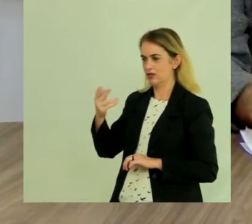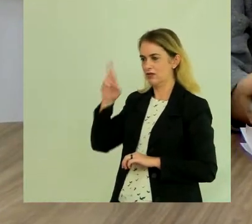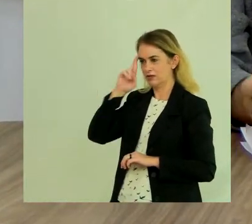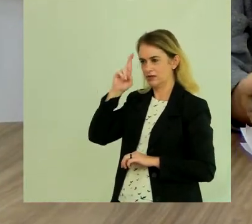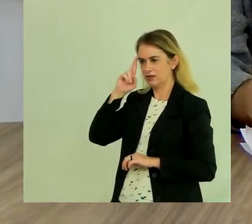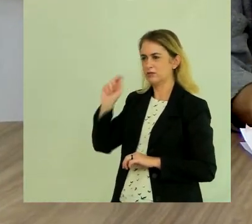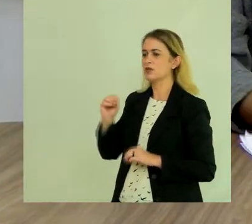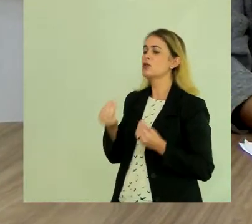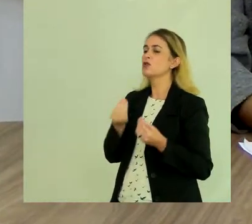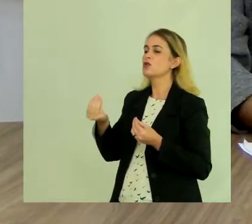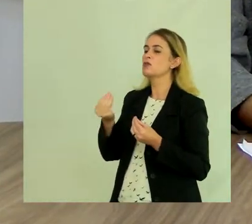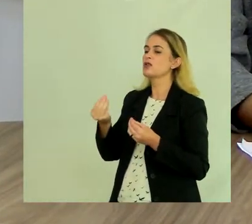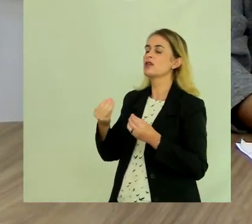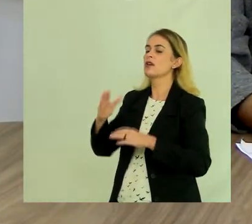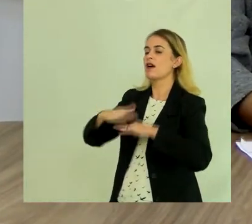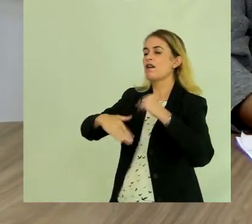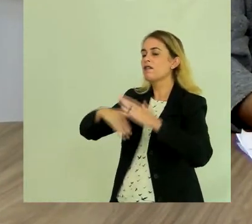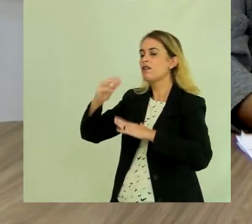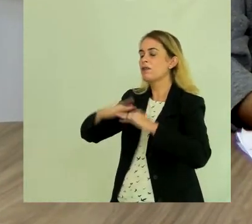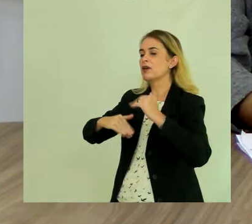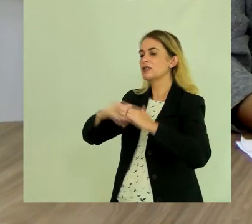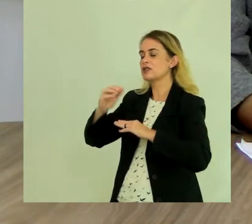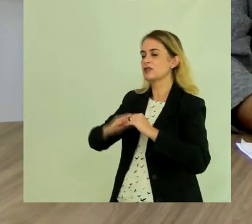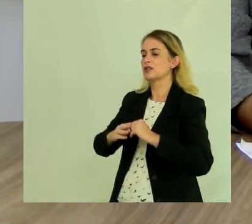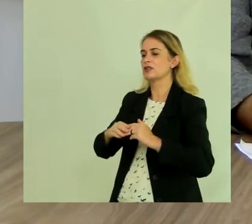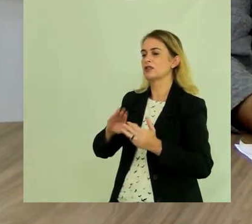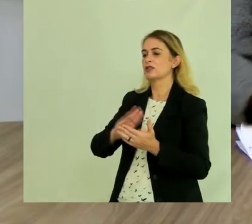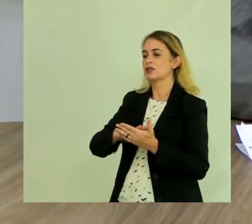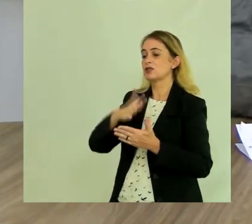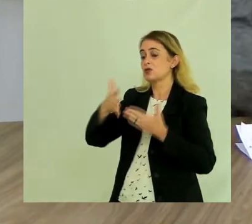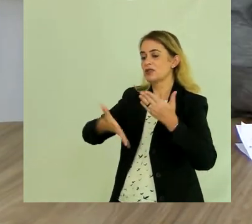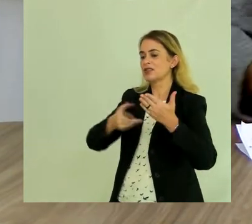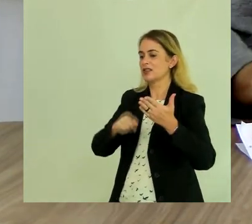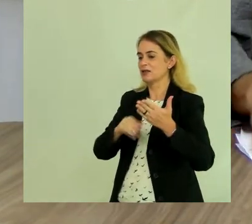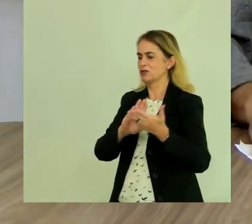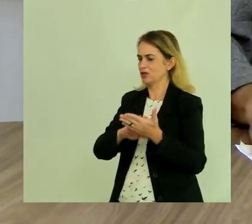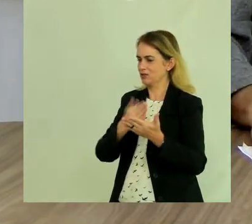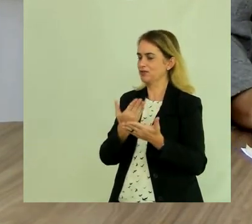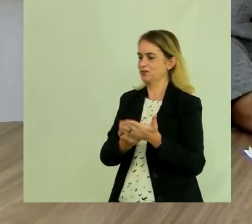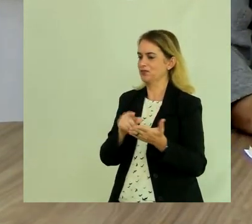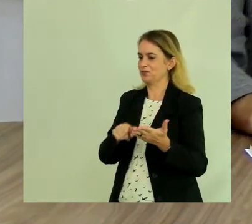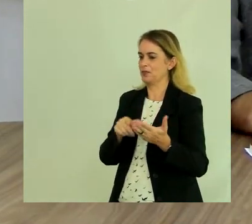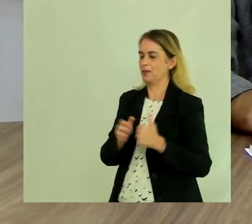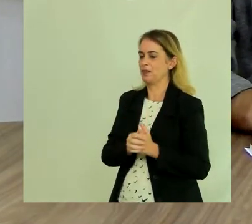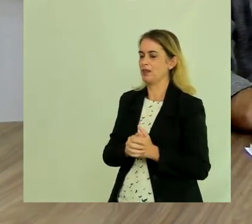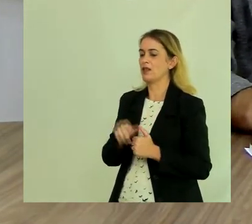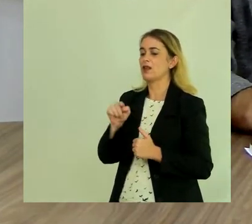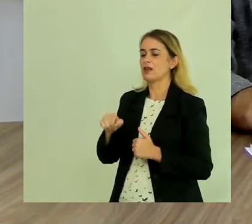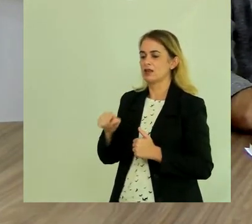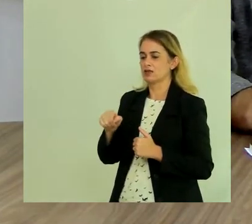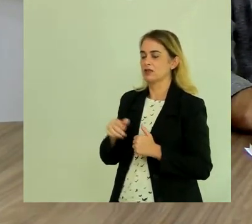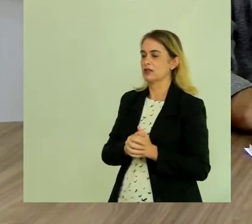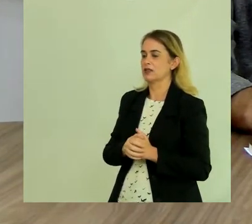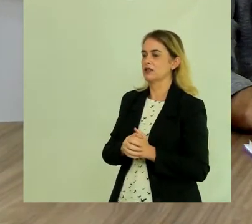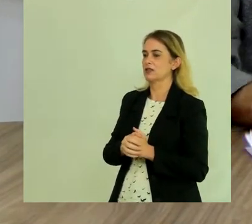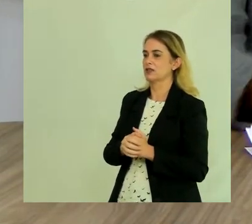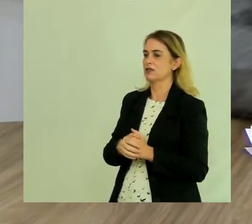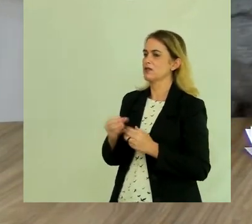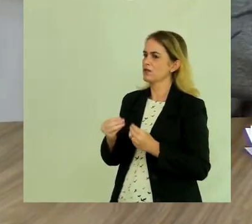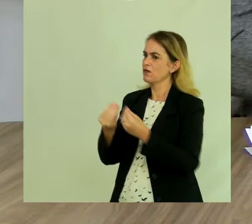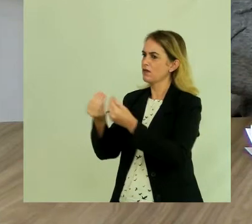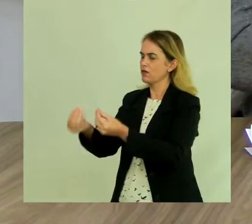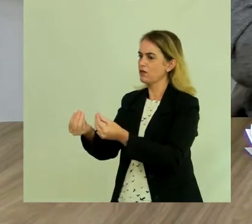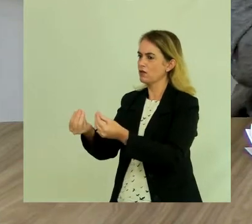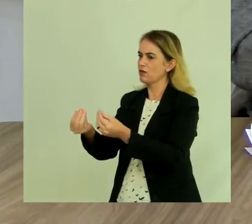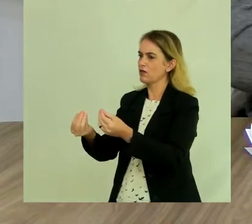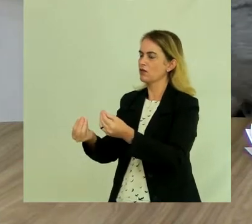para a gente como é a formação aí do intérprete, né? Você participou de uma formação em Maringá, no Paraná, gostaria que